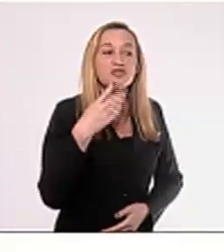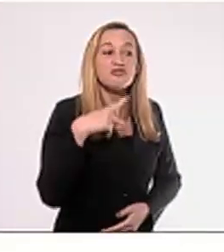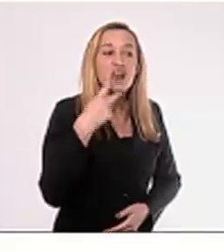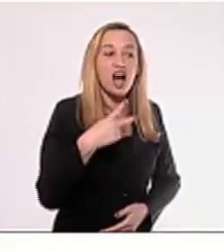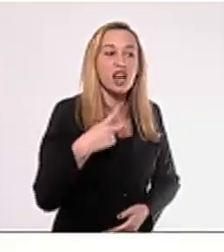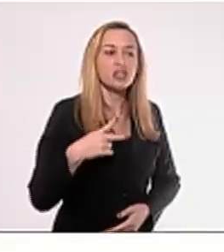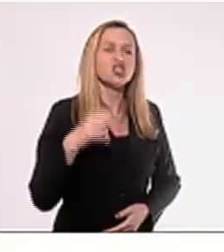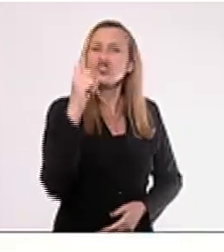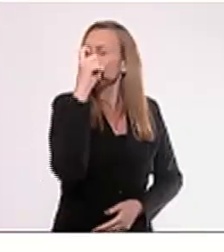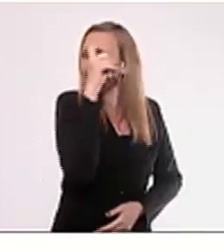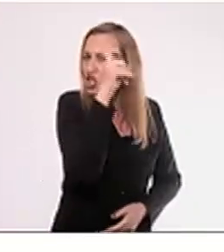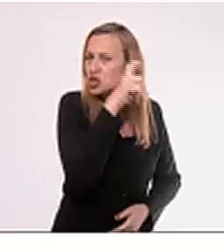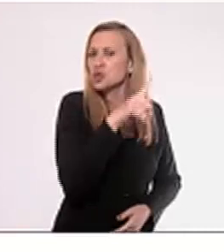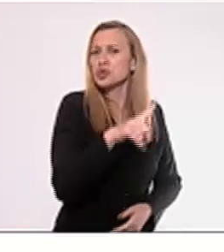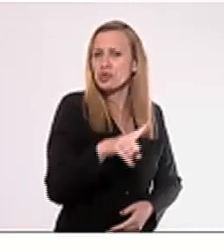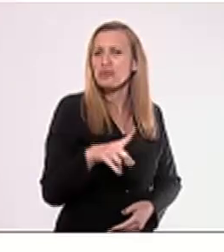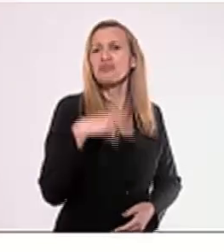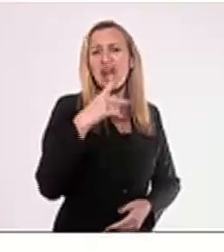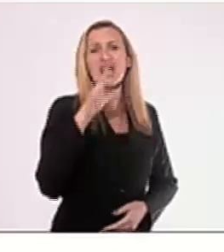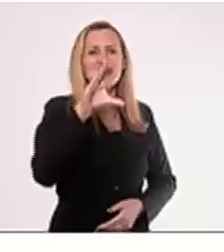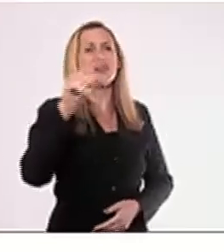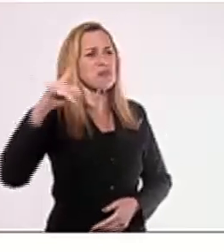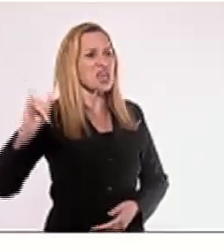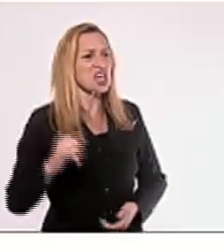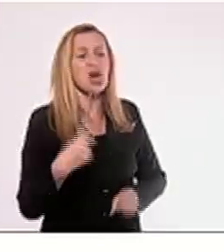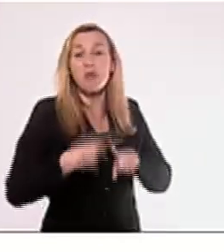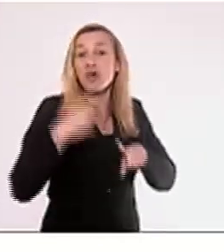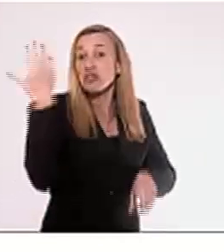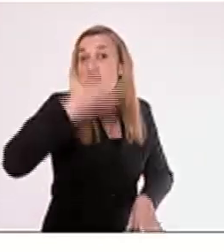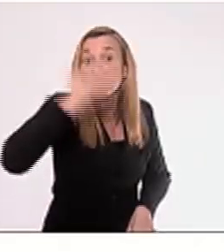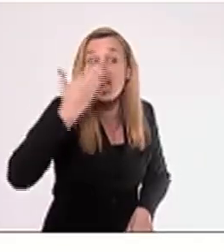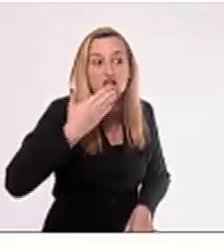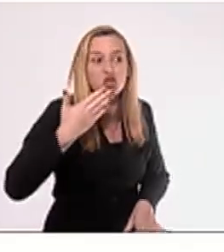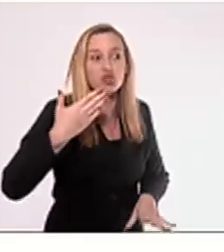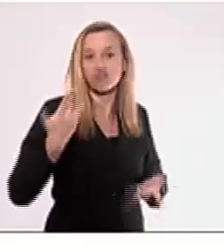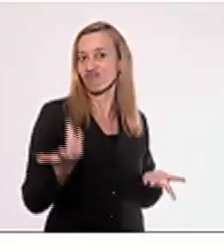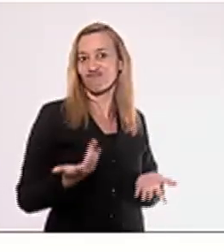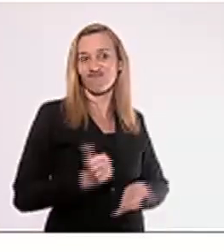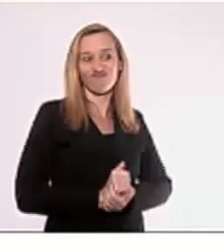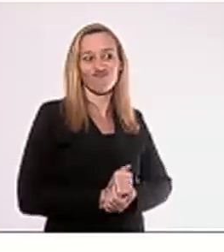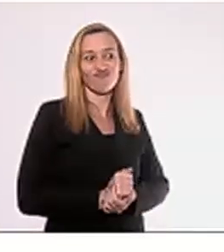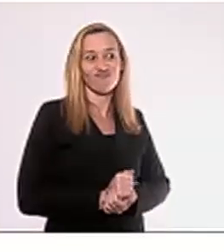tenho dificuldade de falar dessa CPI porque não vejo um objeto,